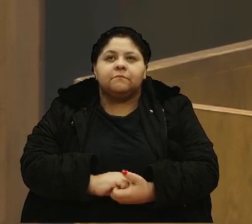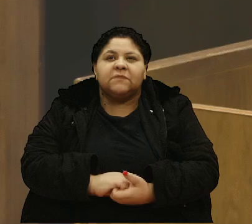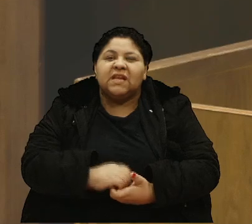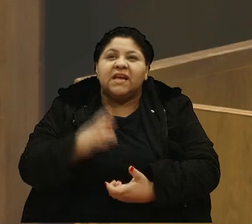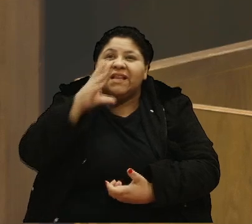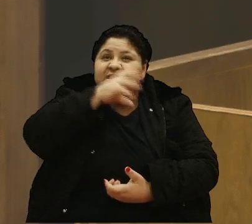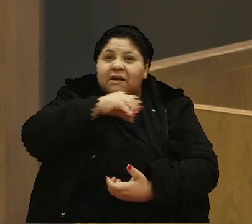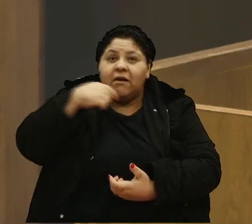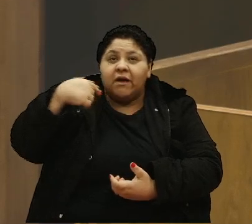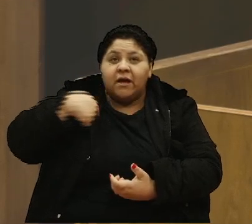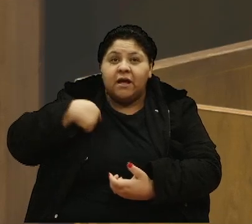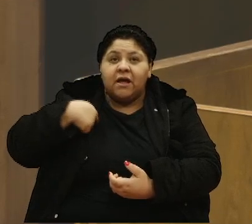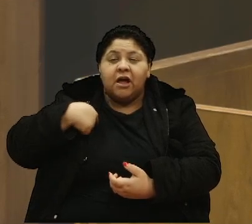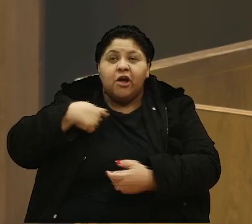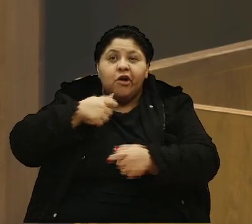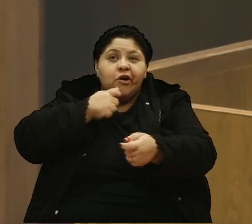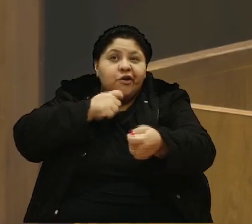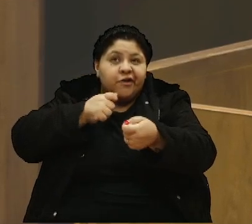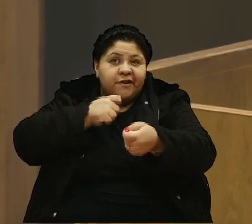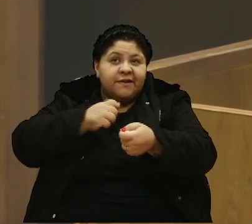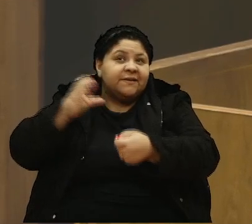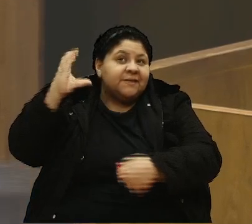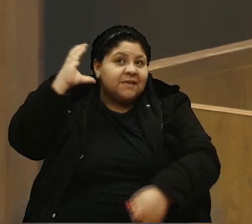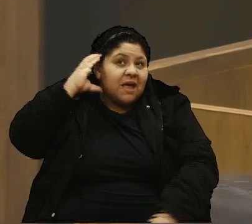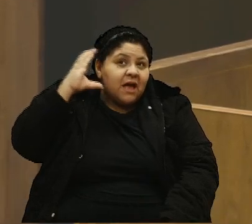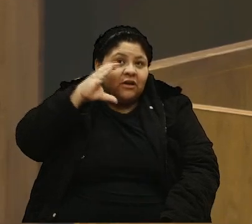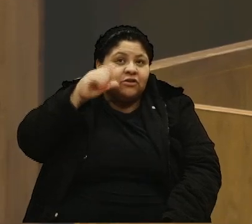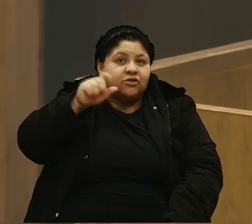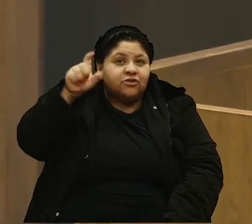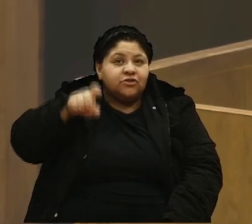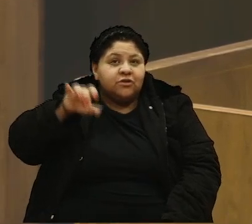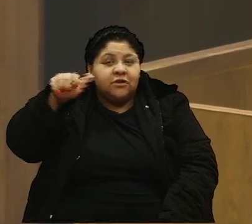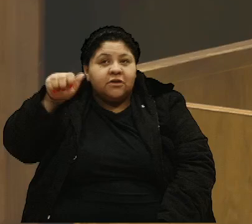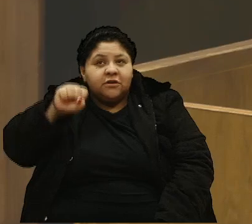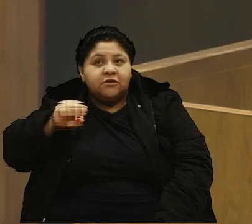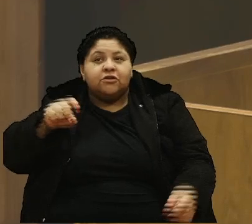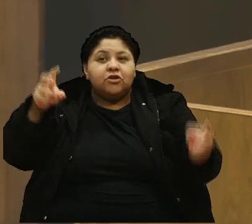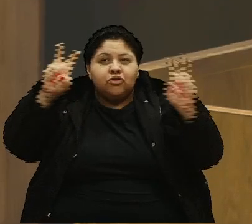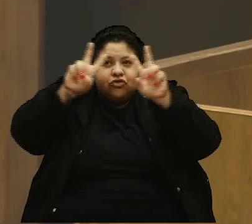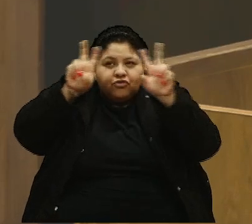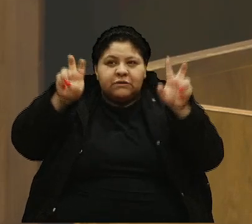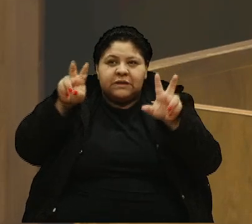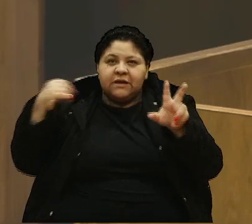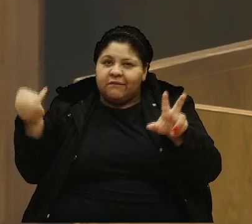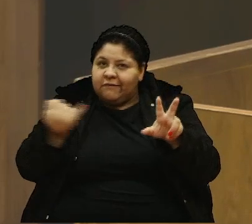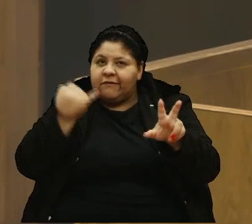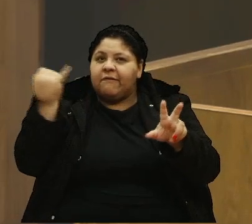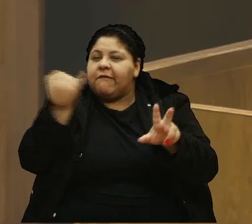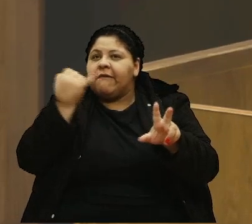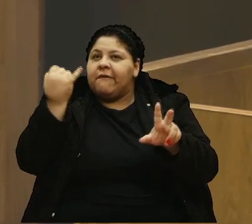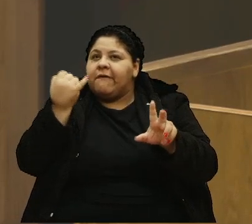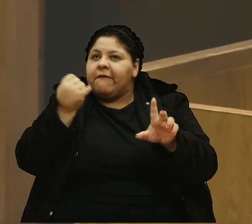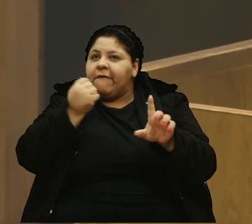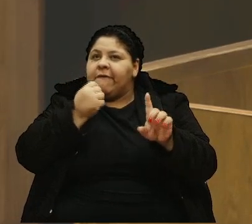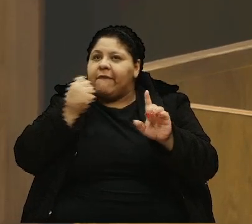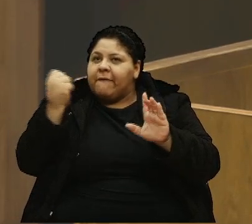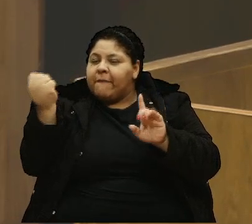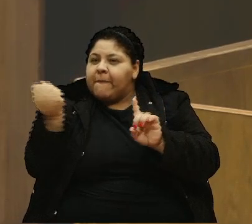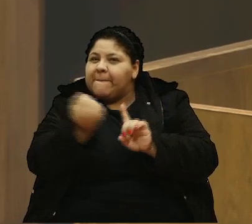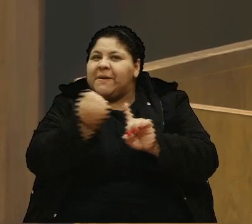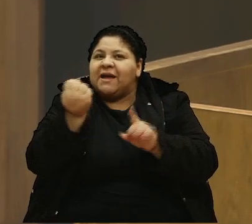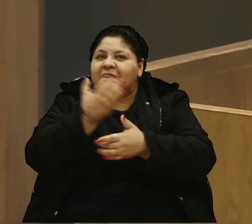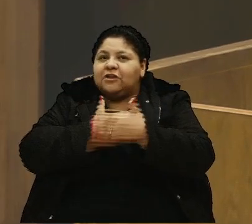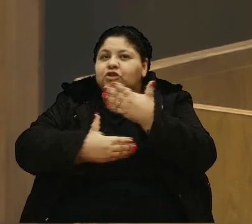Sábado eu fui dar uma entrevista na Rádio Caxias de um tema muito importante e que afeta praticamente todos